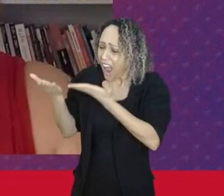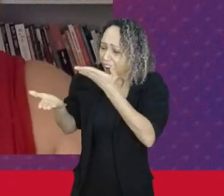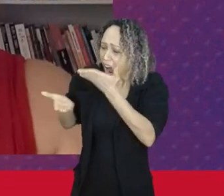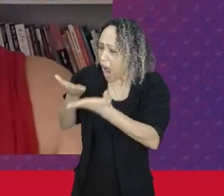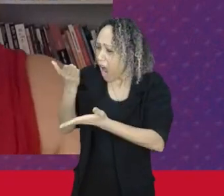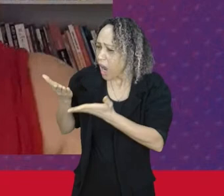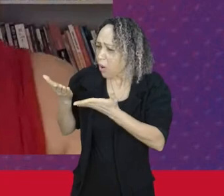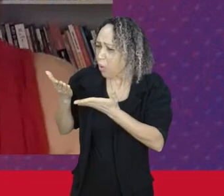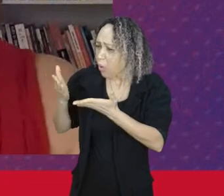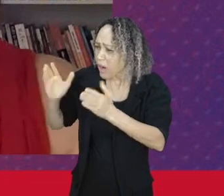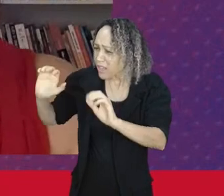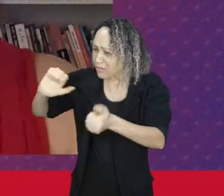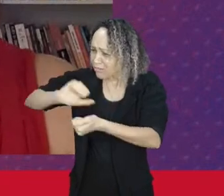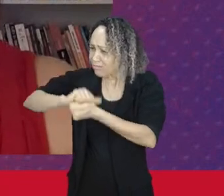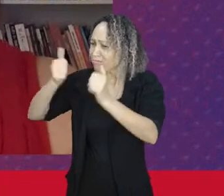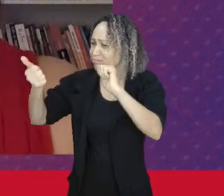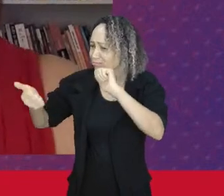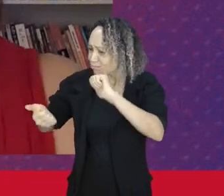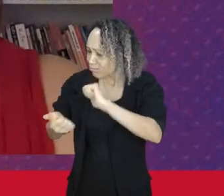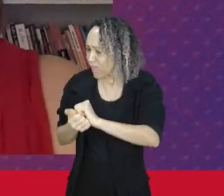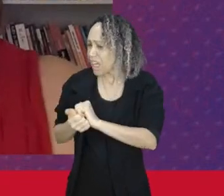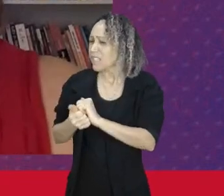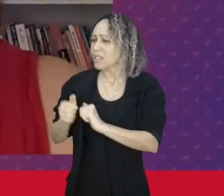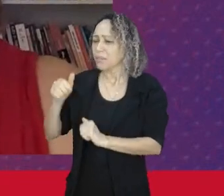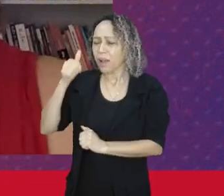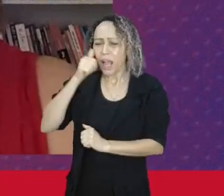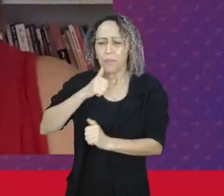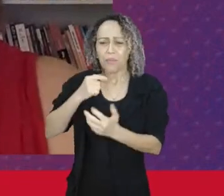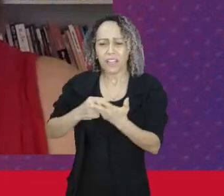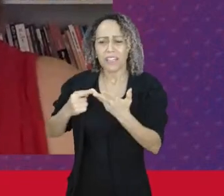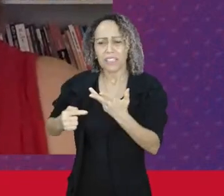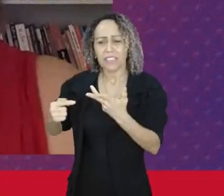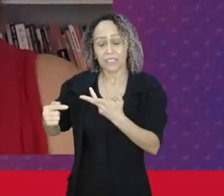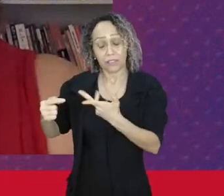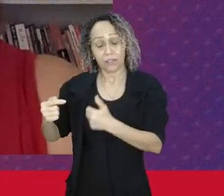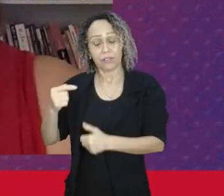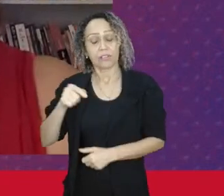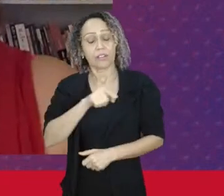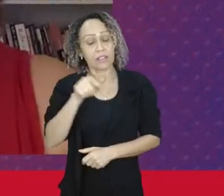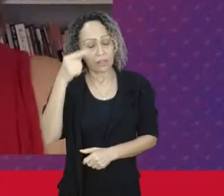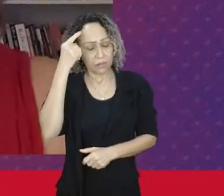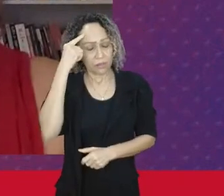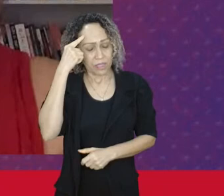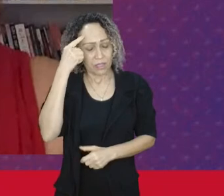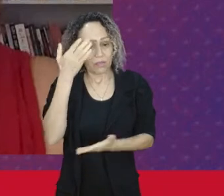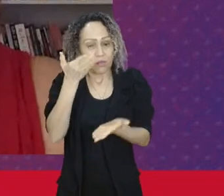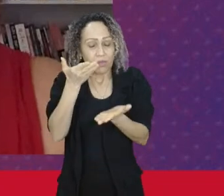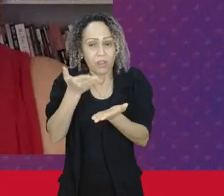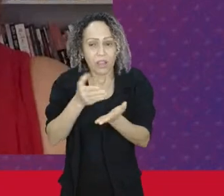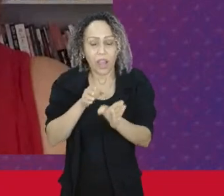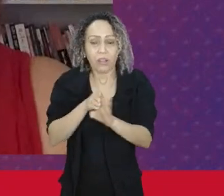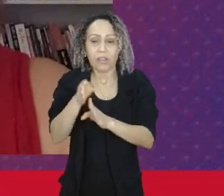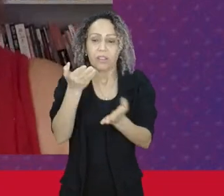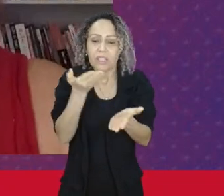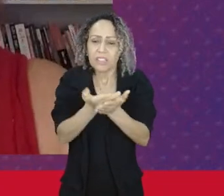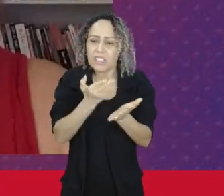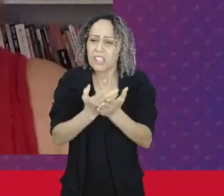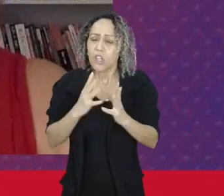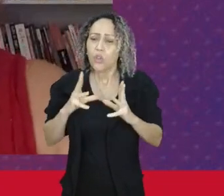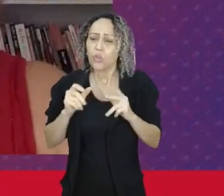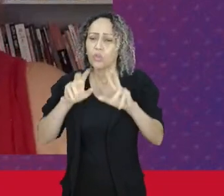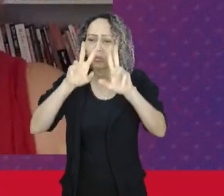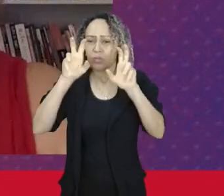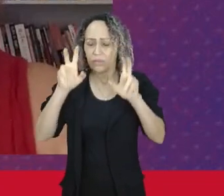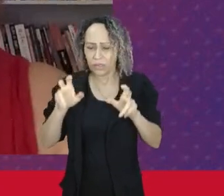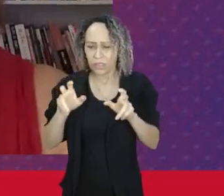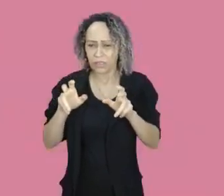e assistam todo o conjunto de aulas sobre gênero e cidade, que precisamos avançar muito nessa